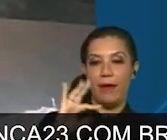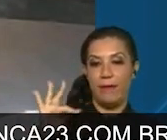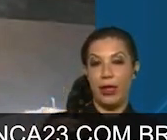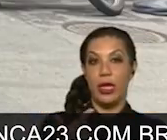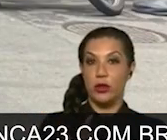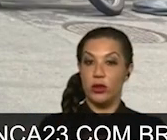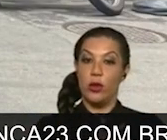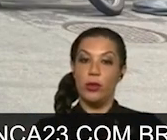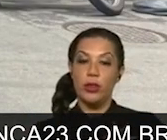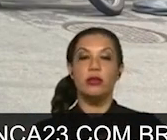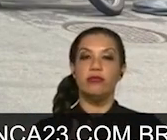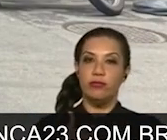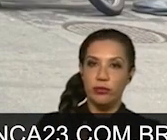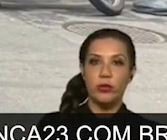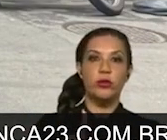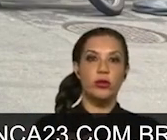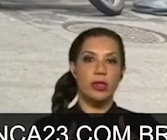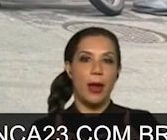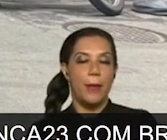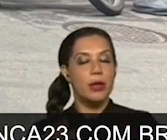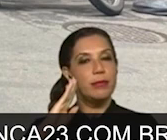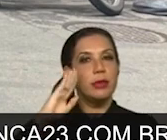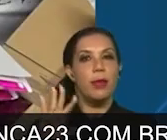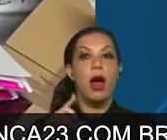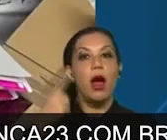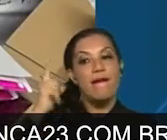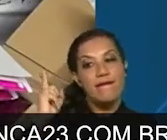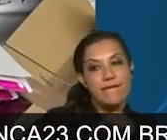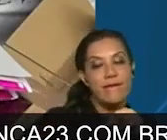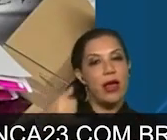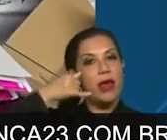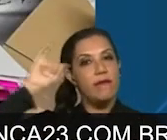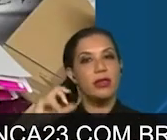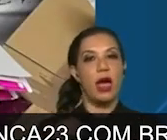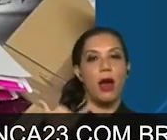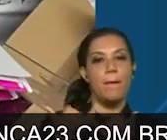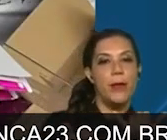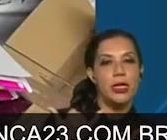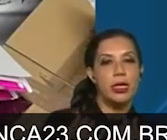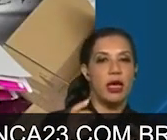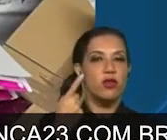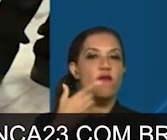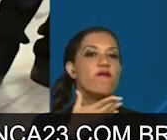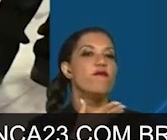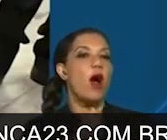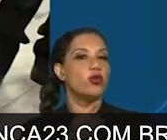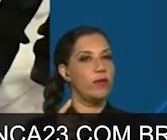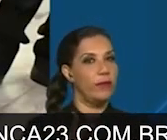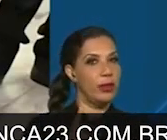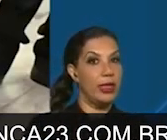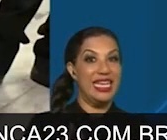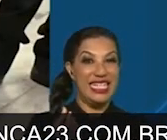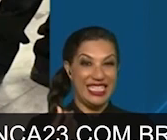12 policiais participaram da Operação Chuck, uma ação para combater a venda de produtos falsificados no centro do Rio. As 6 toneladas de